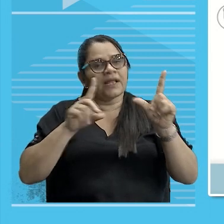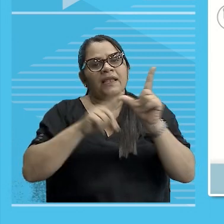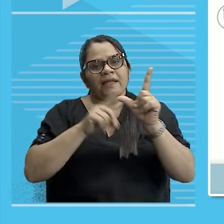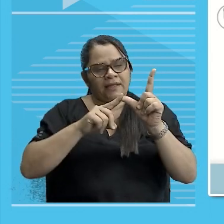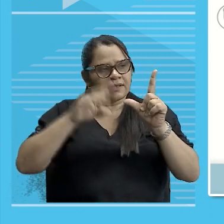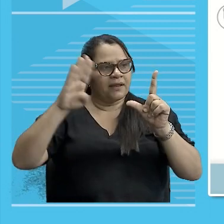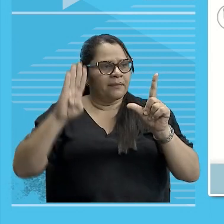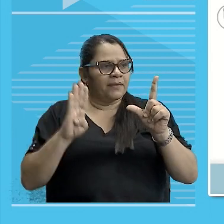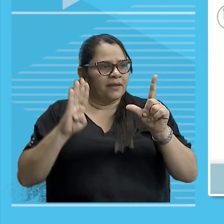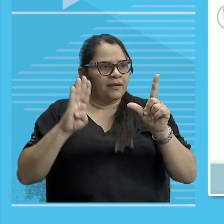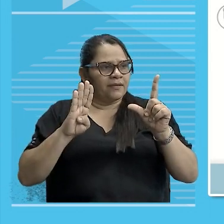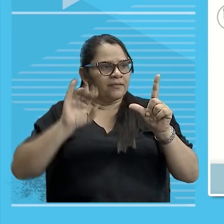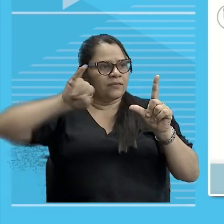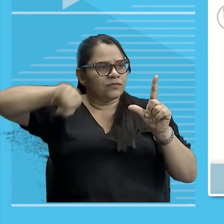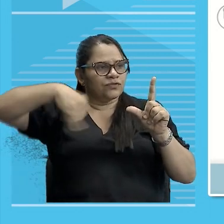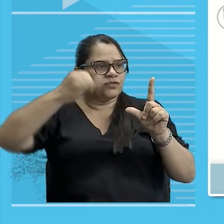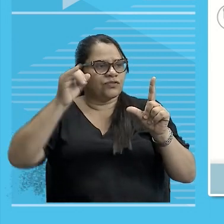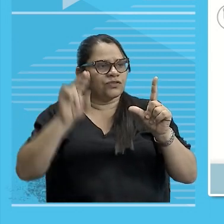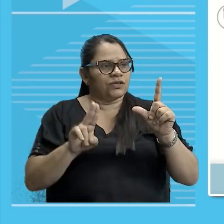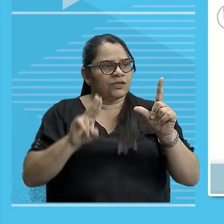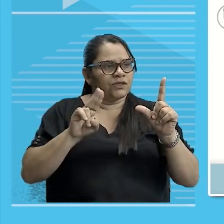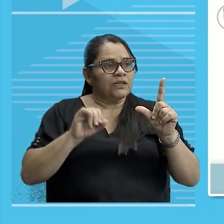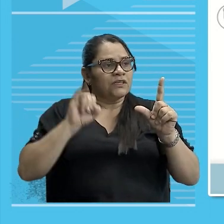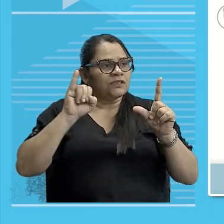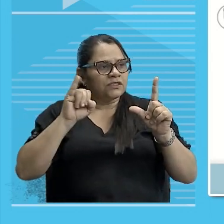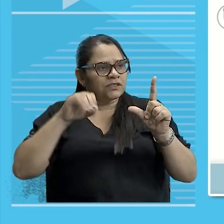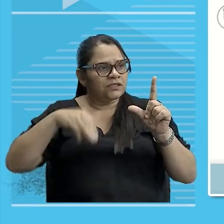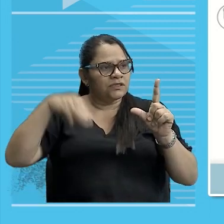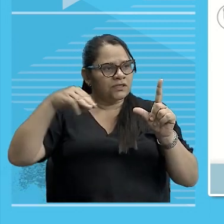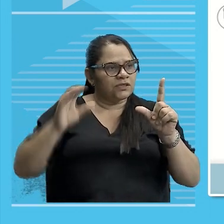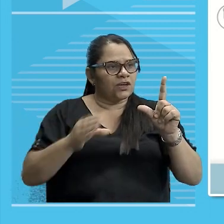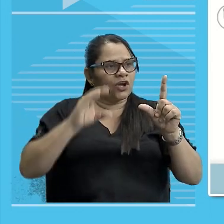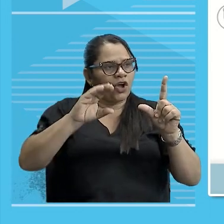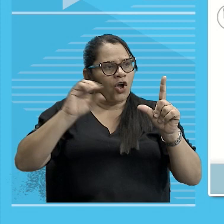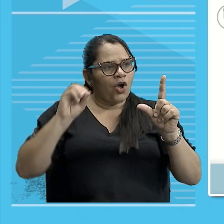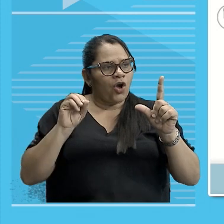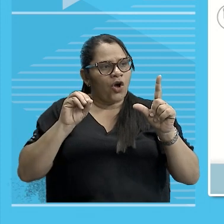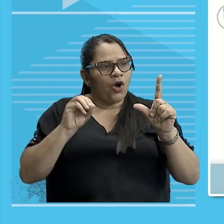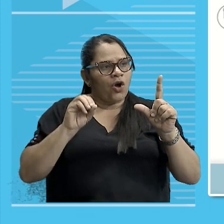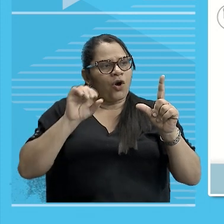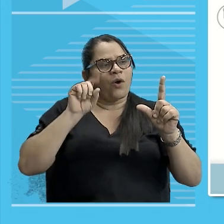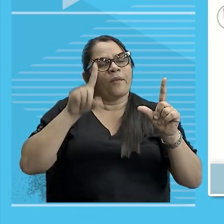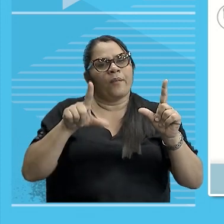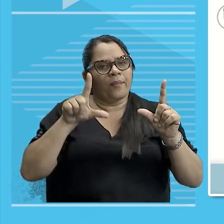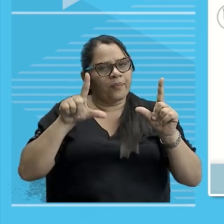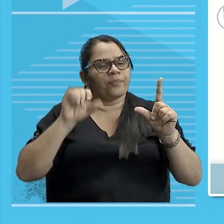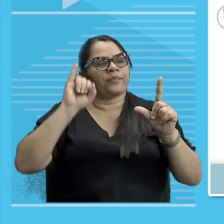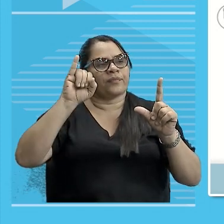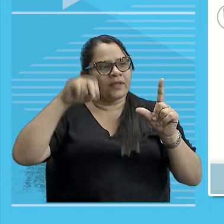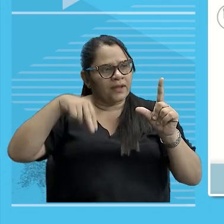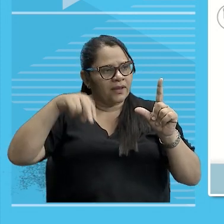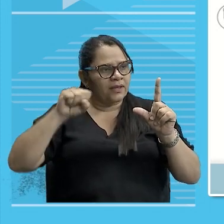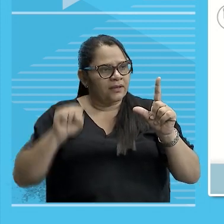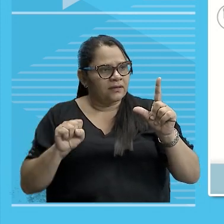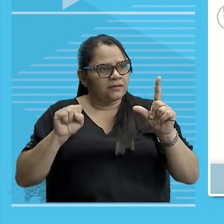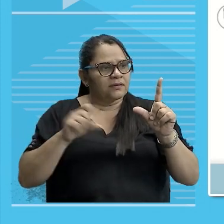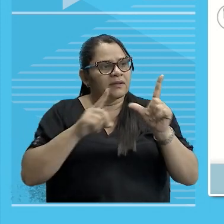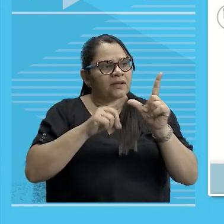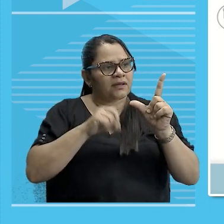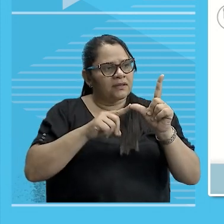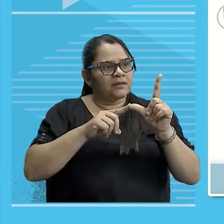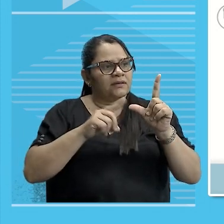Bin Collins e Peter o Peter Truck C